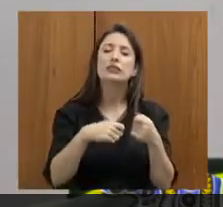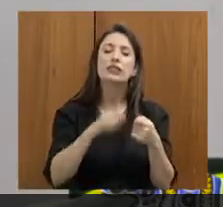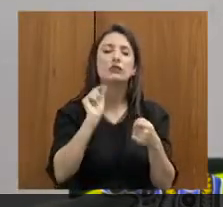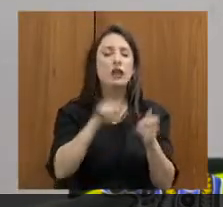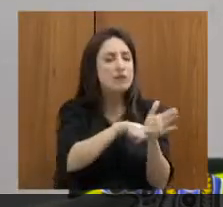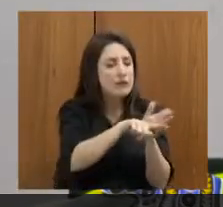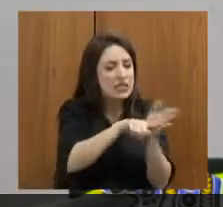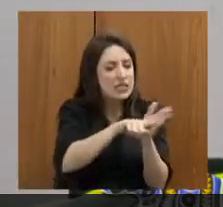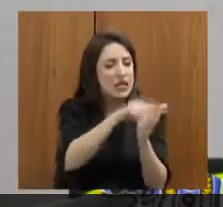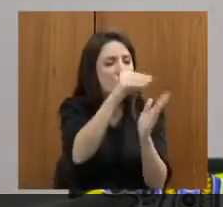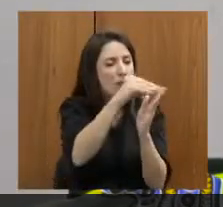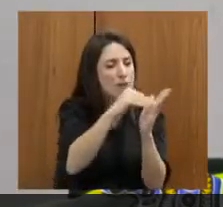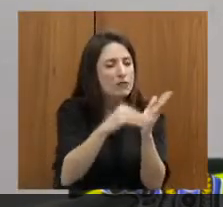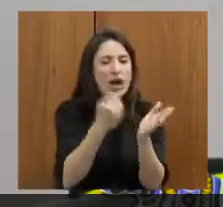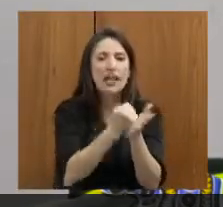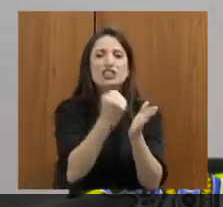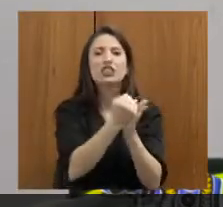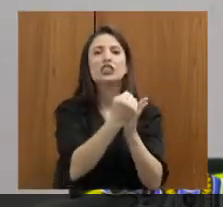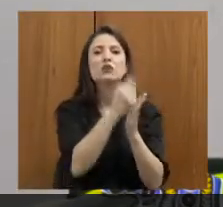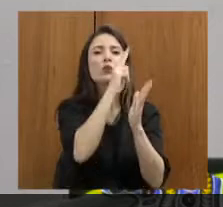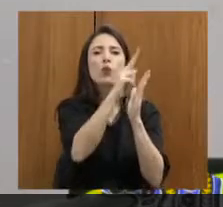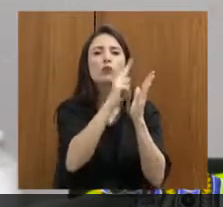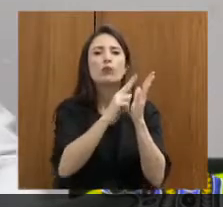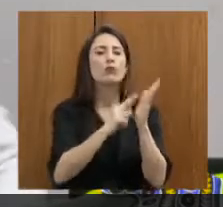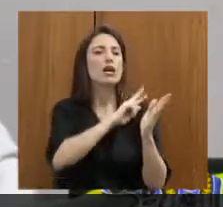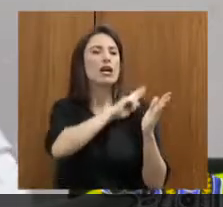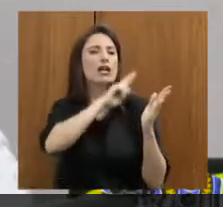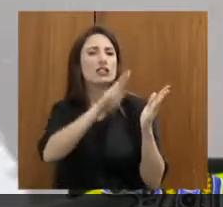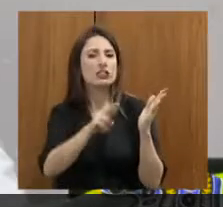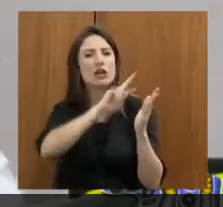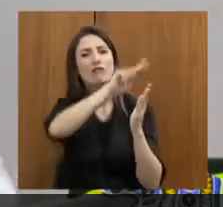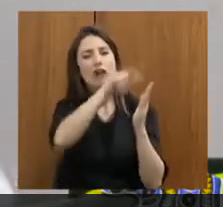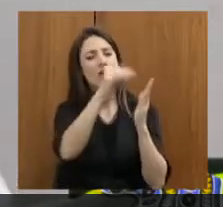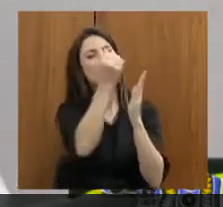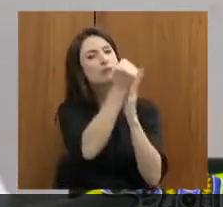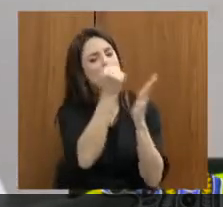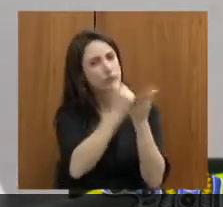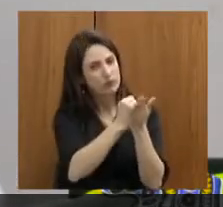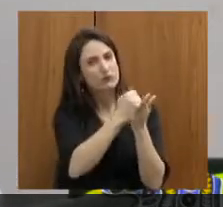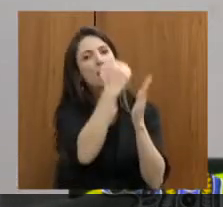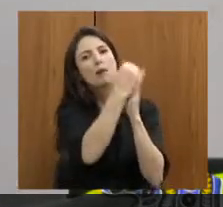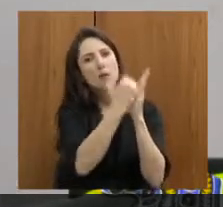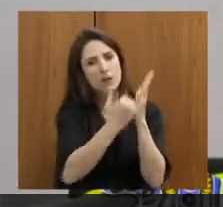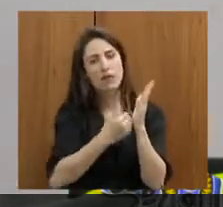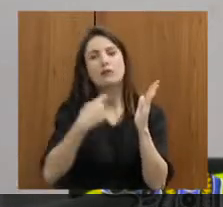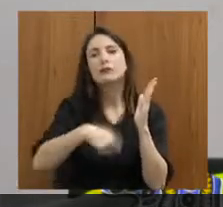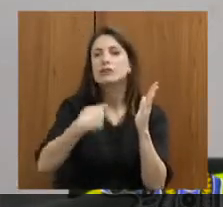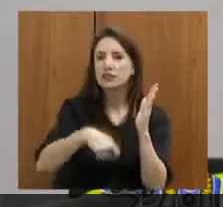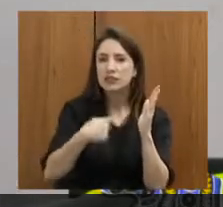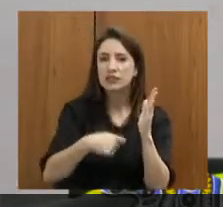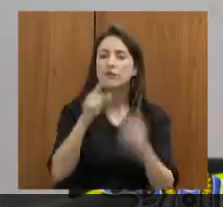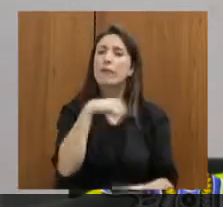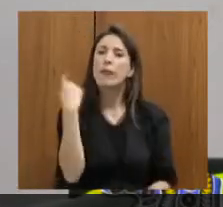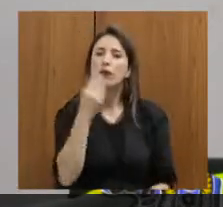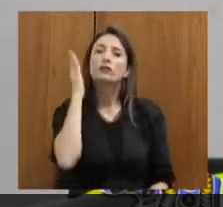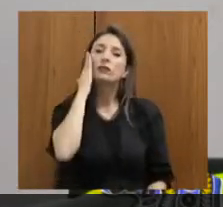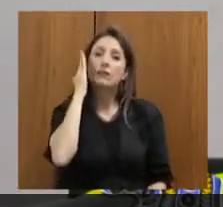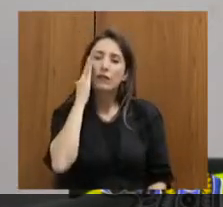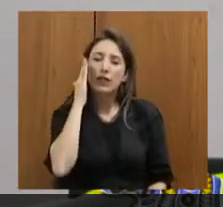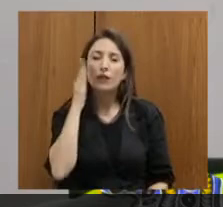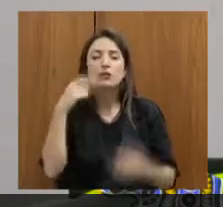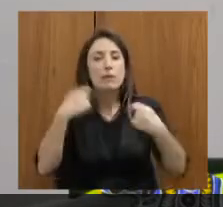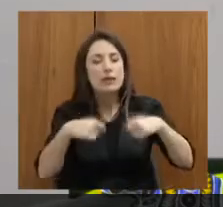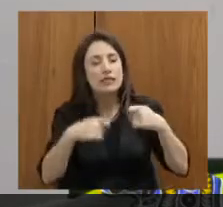falar no de um registro é importante o registro certificado mas não soubemos que era